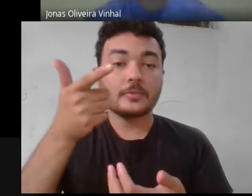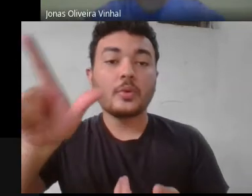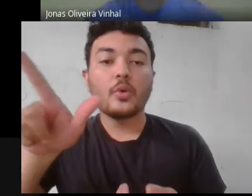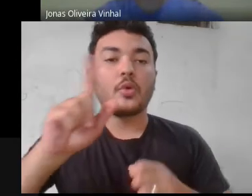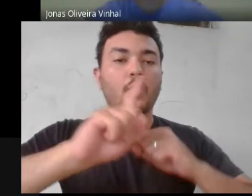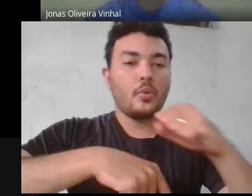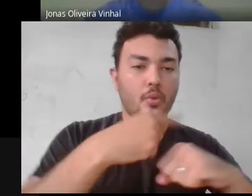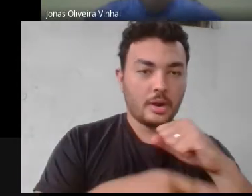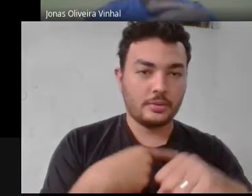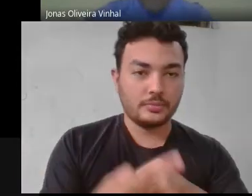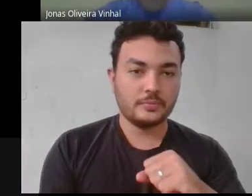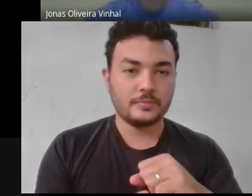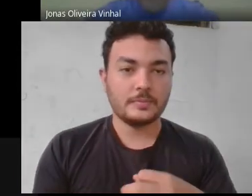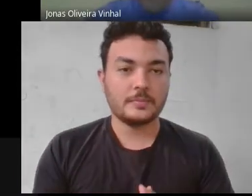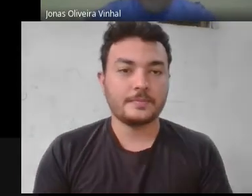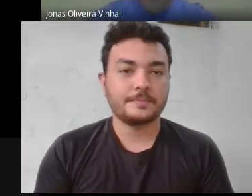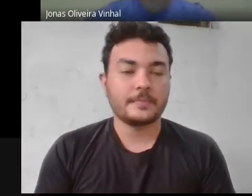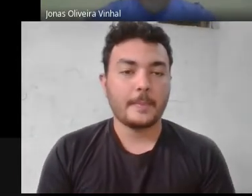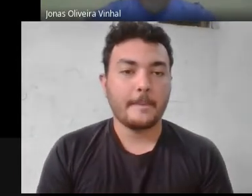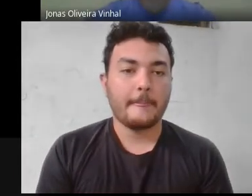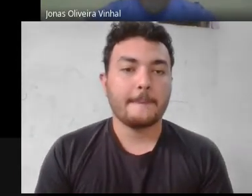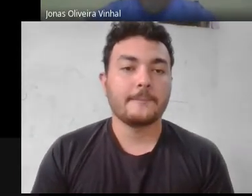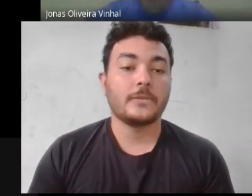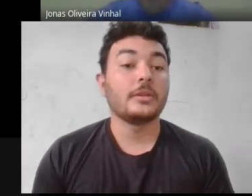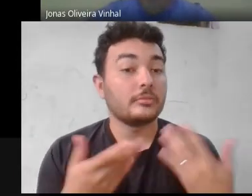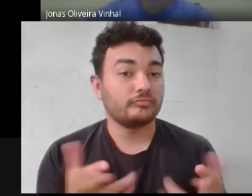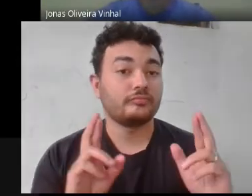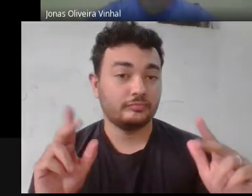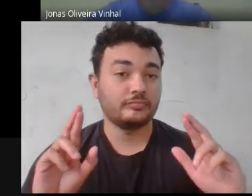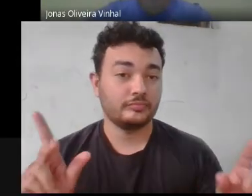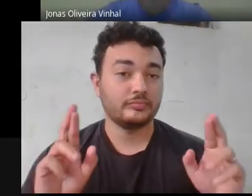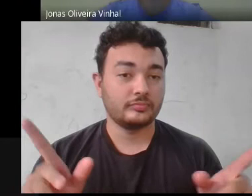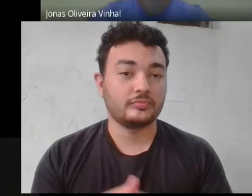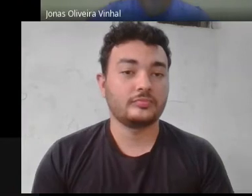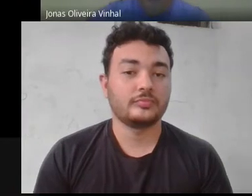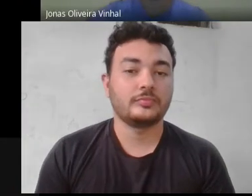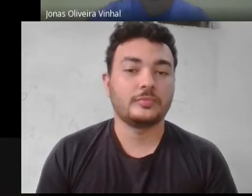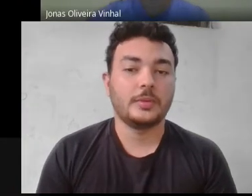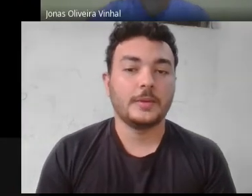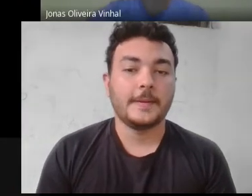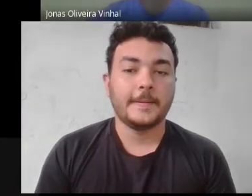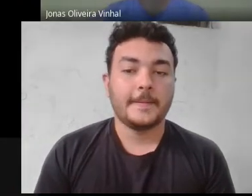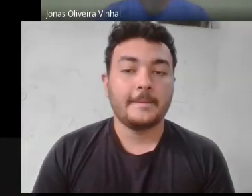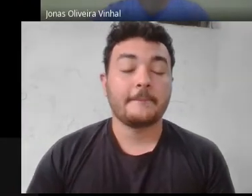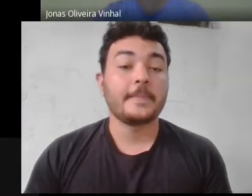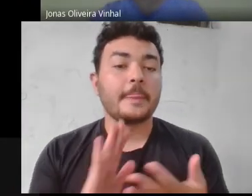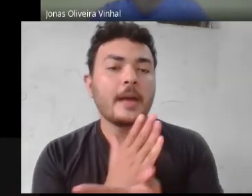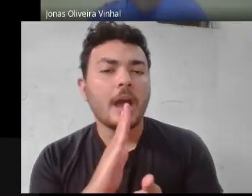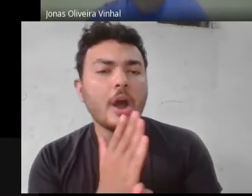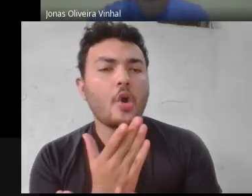com outro átomo, tá? Emparelhado ali com outro elétron. Então muda totalmente a situação, a dinâmica do problema. Alguns